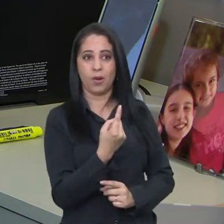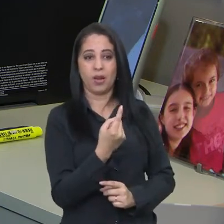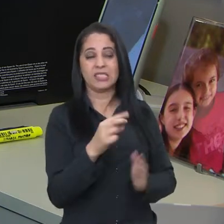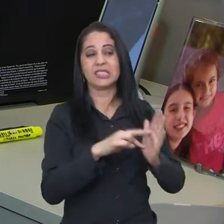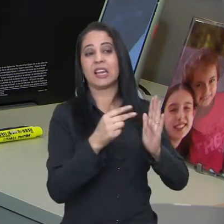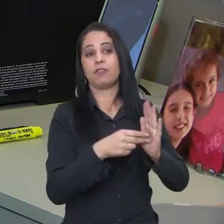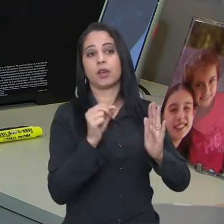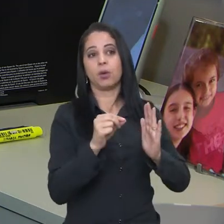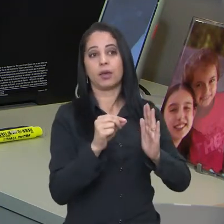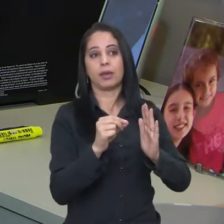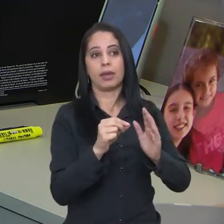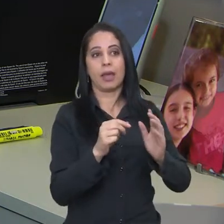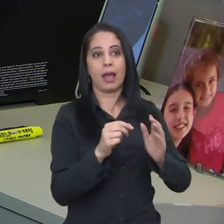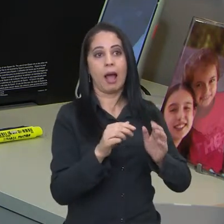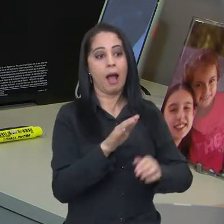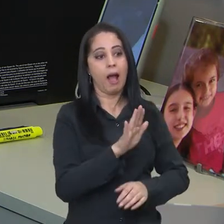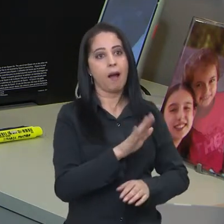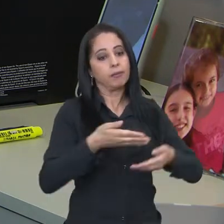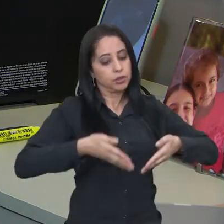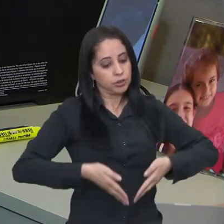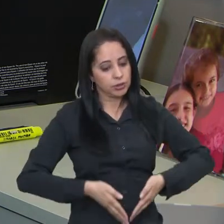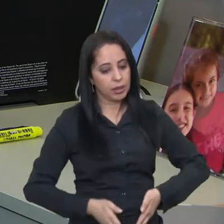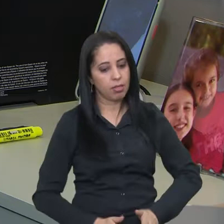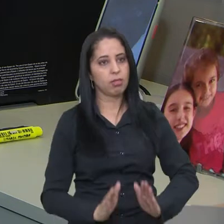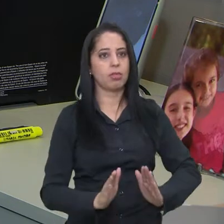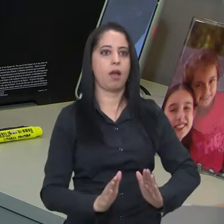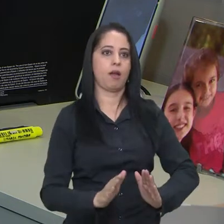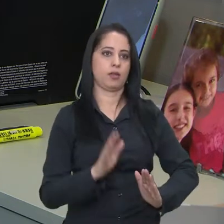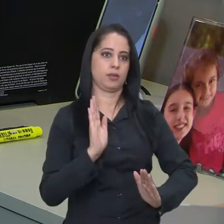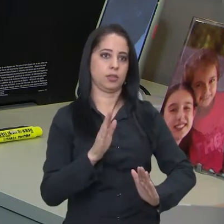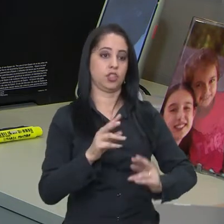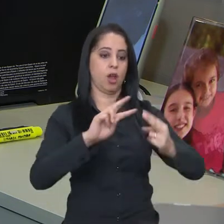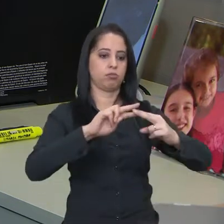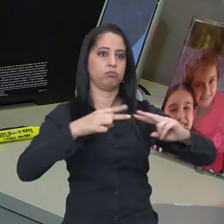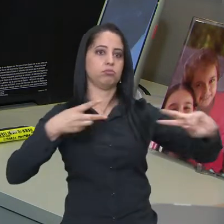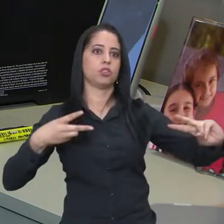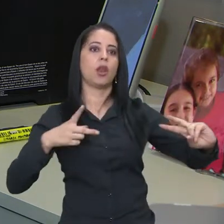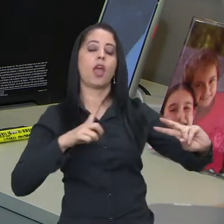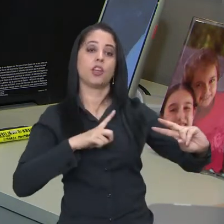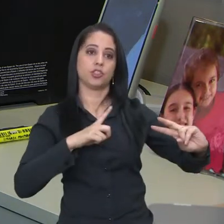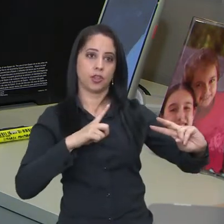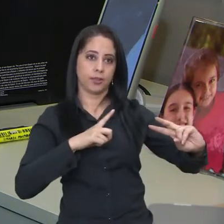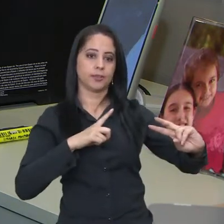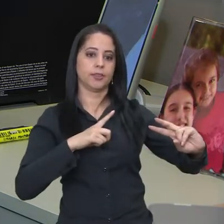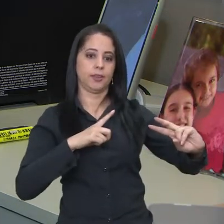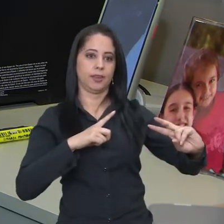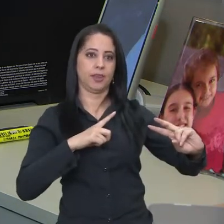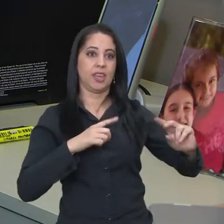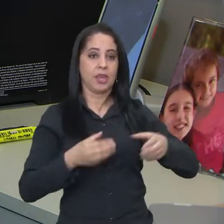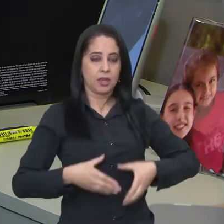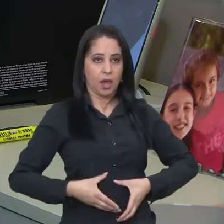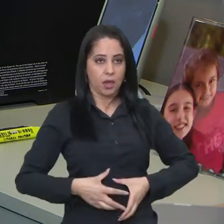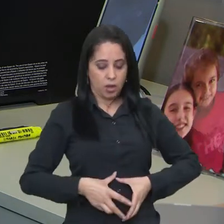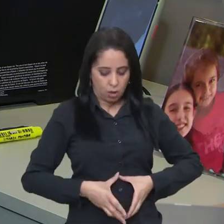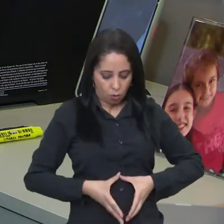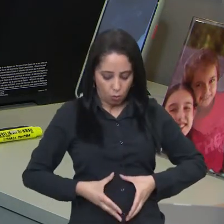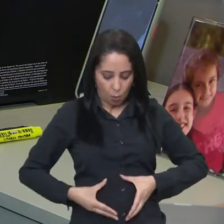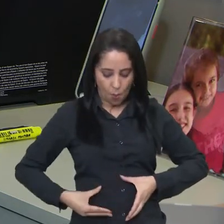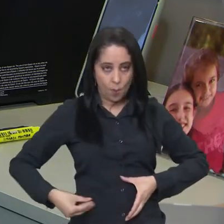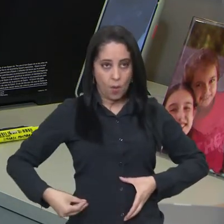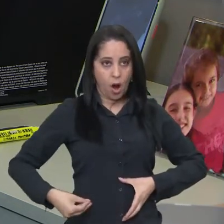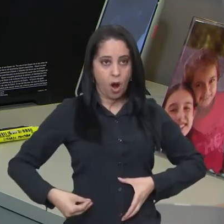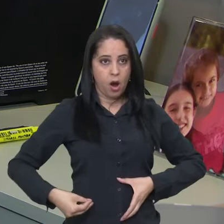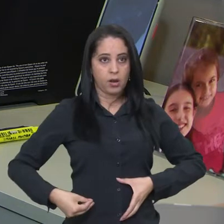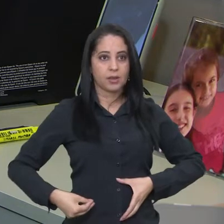já nasce com uma predisposição para o diabetes e, por alguma razão, uma autoimunidade ocorre e vai destruindo o pâncreas